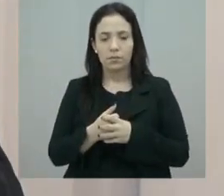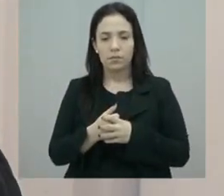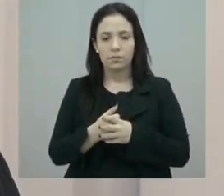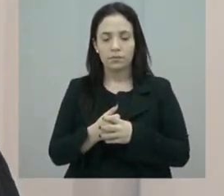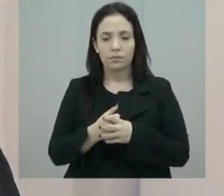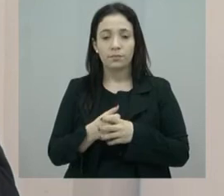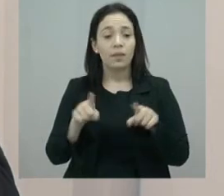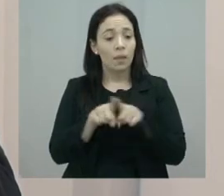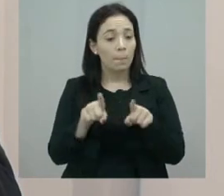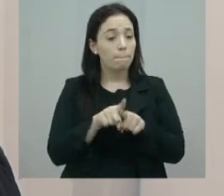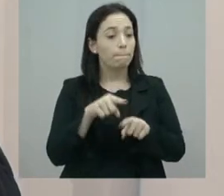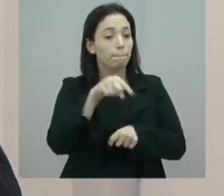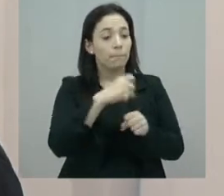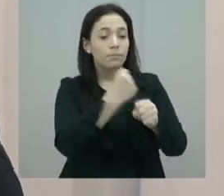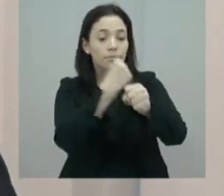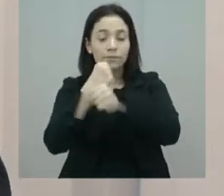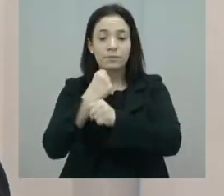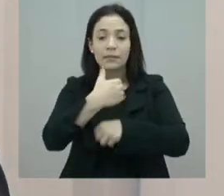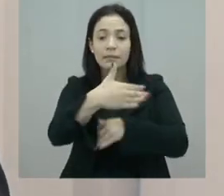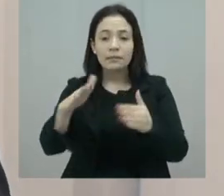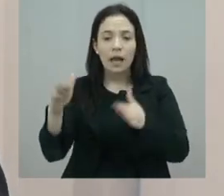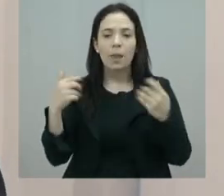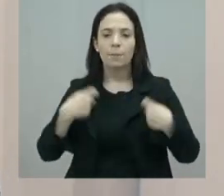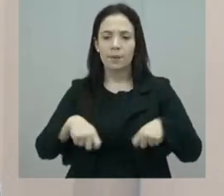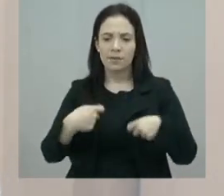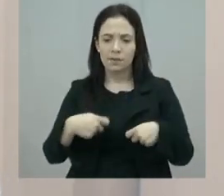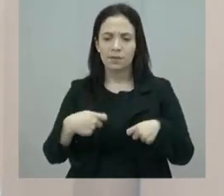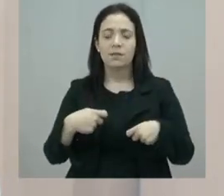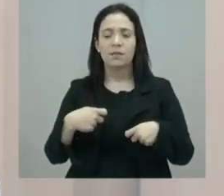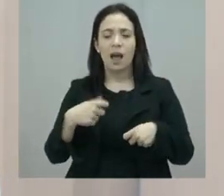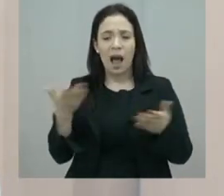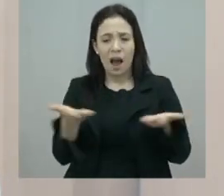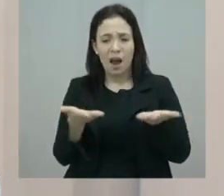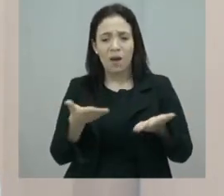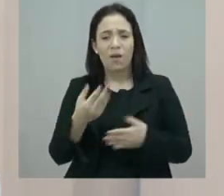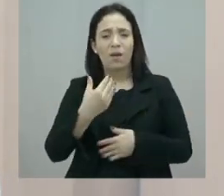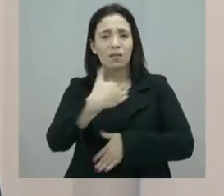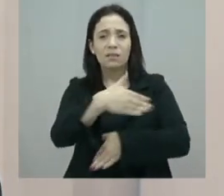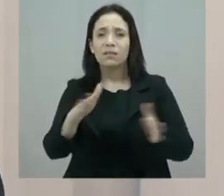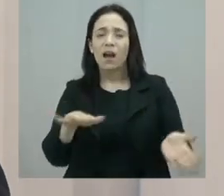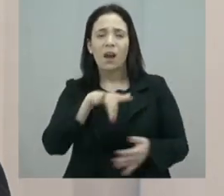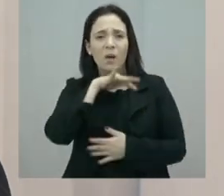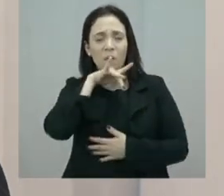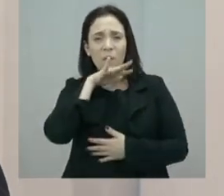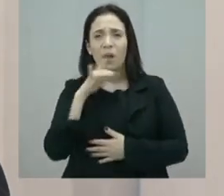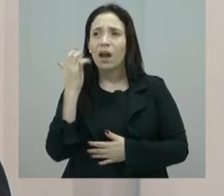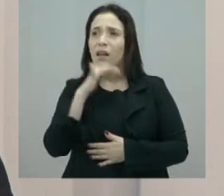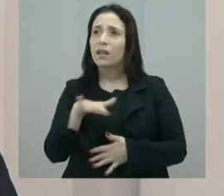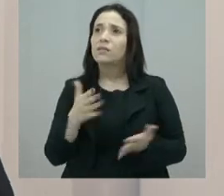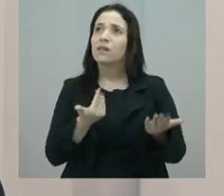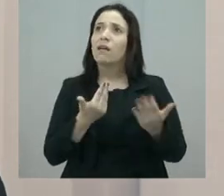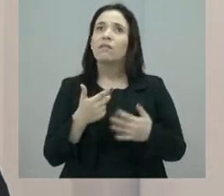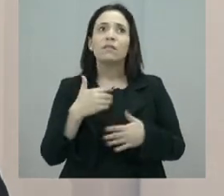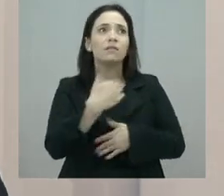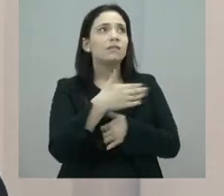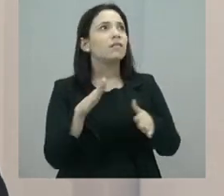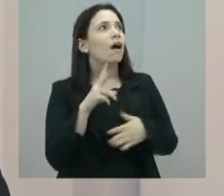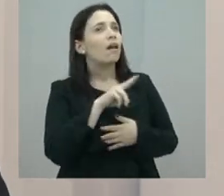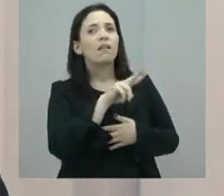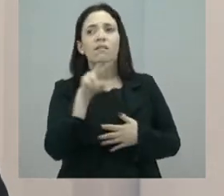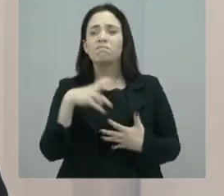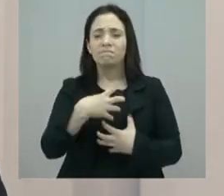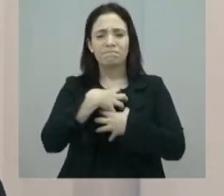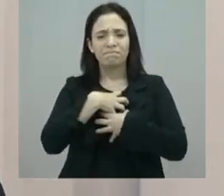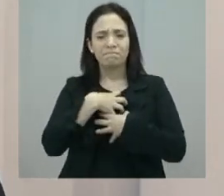física das salas de audiência é uma estrutura extremamente constrangedora para uma criança e para um adolescente. né, que chega numa sala, estão lá um promotor,